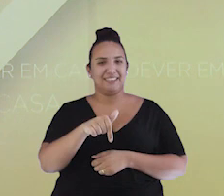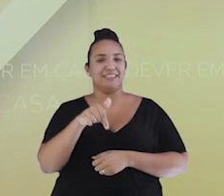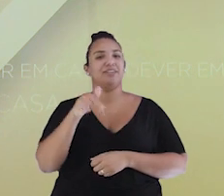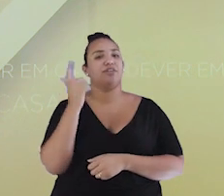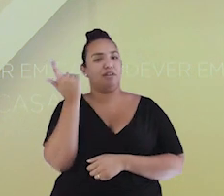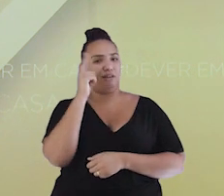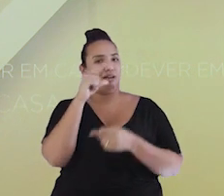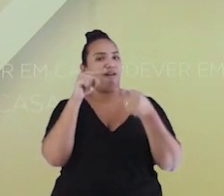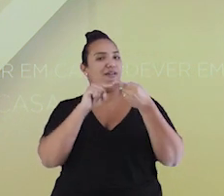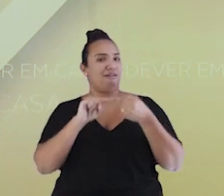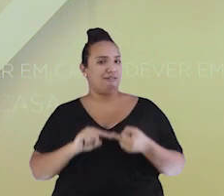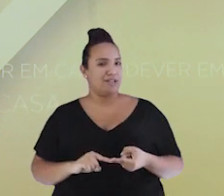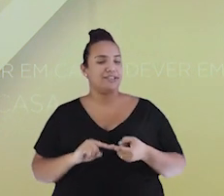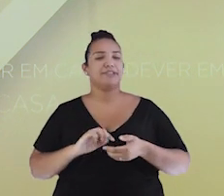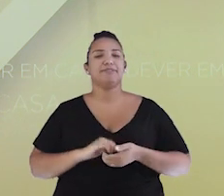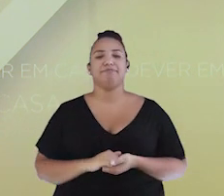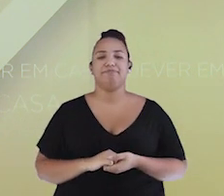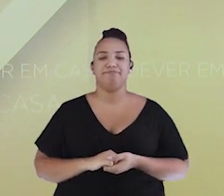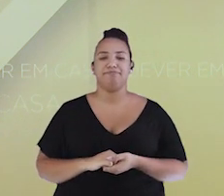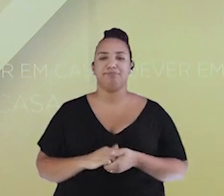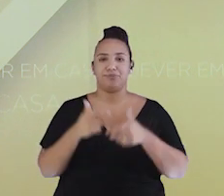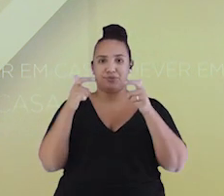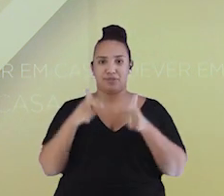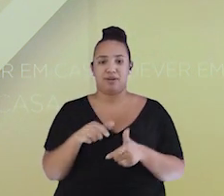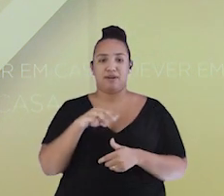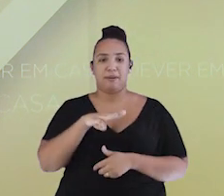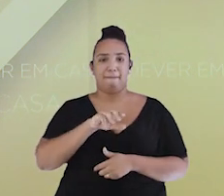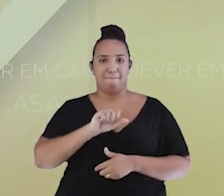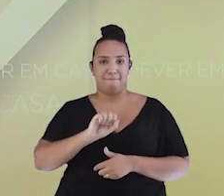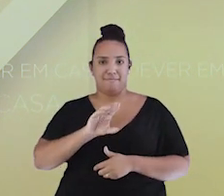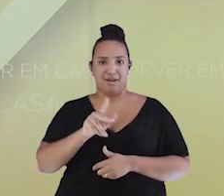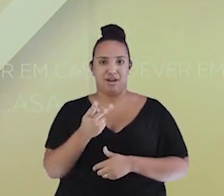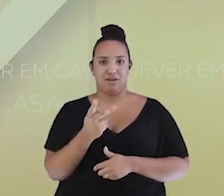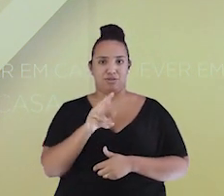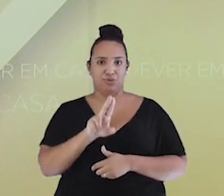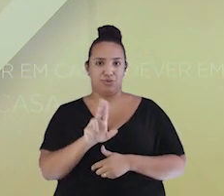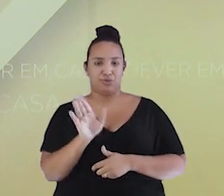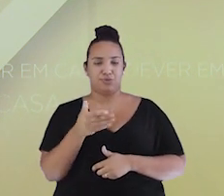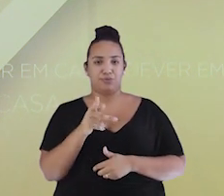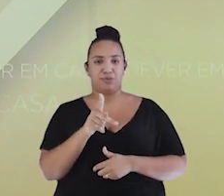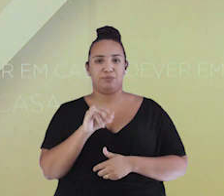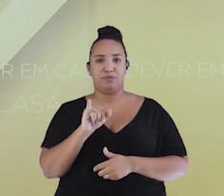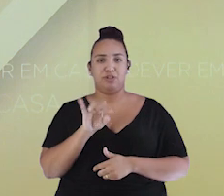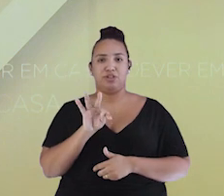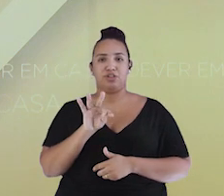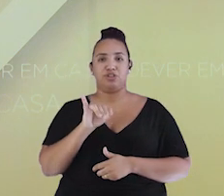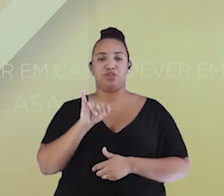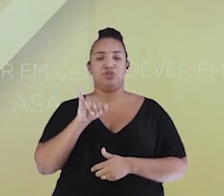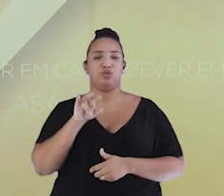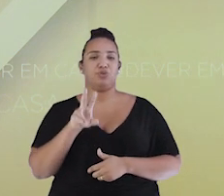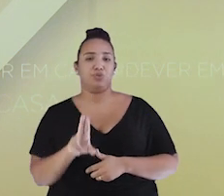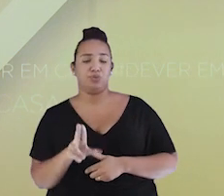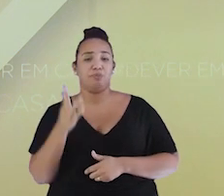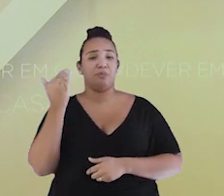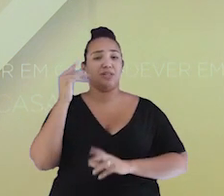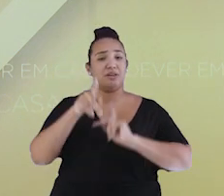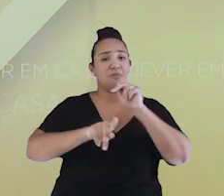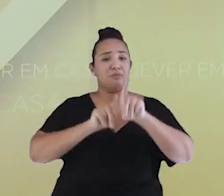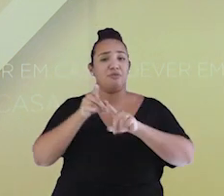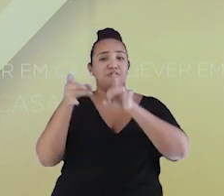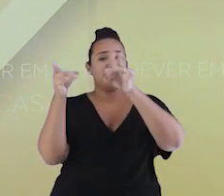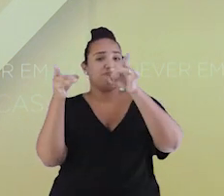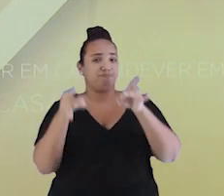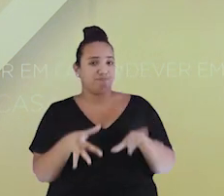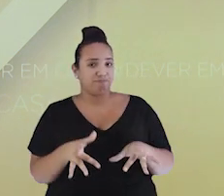era isso que funcionava para eles. Machu Picchu, que estamos vendo aqui na imagem, foi abandonada por